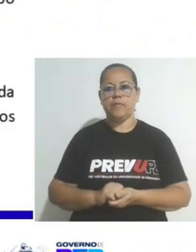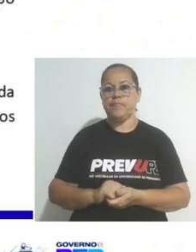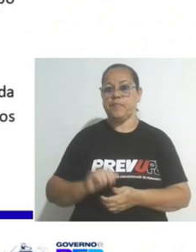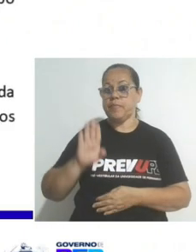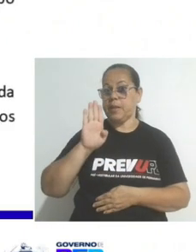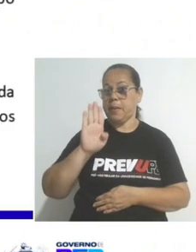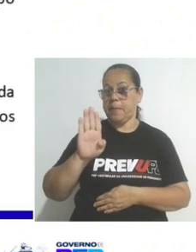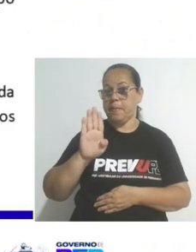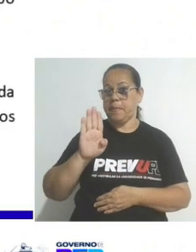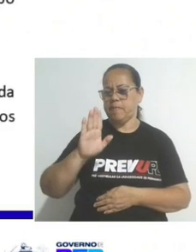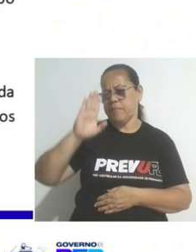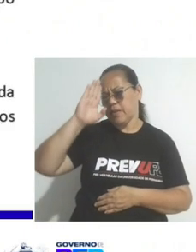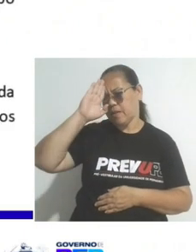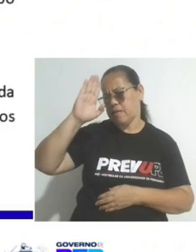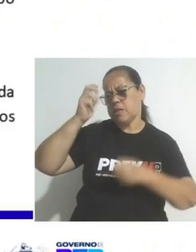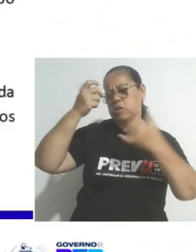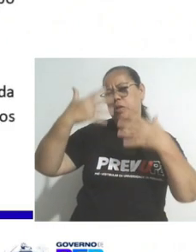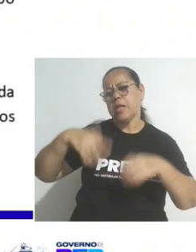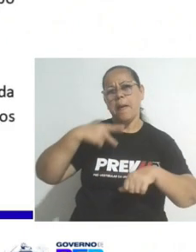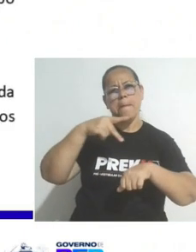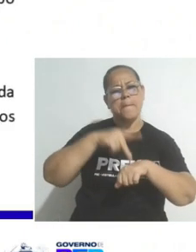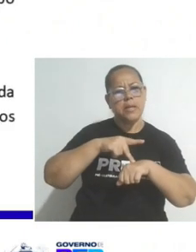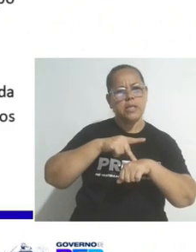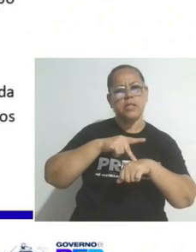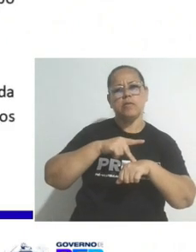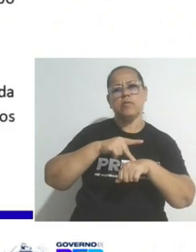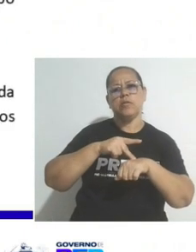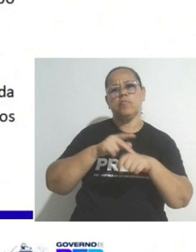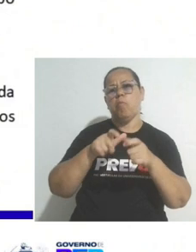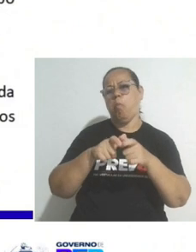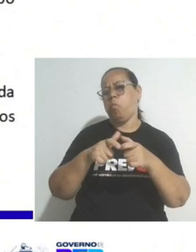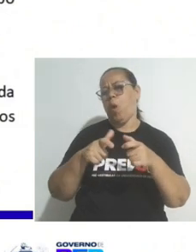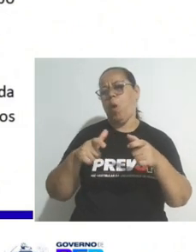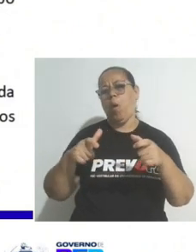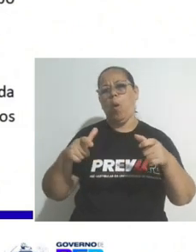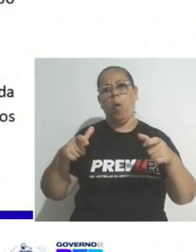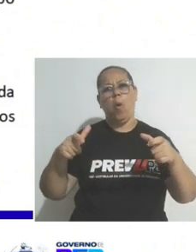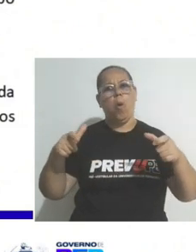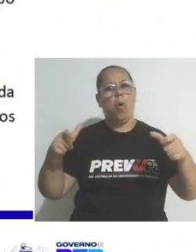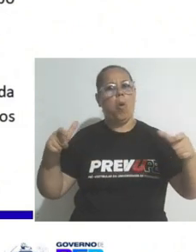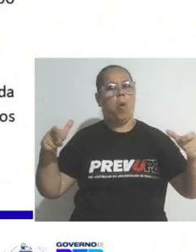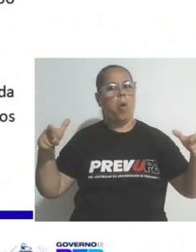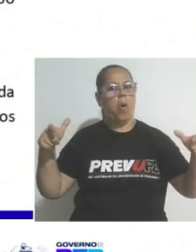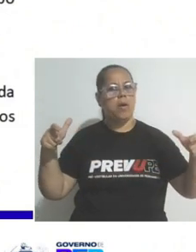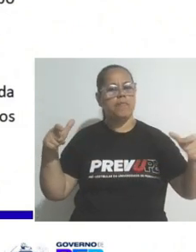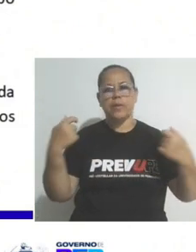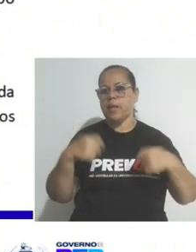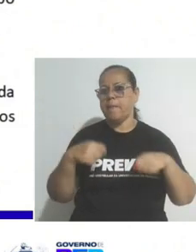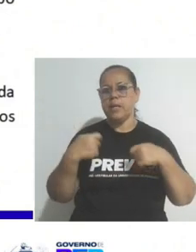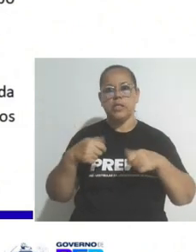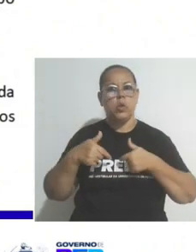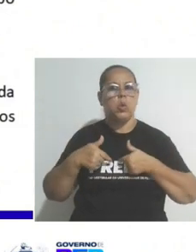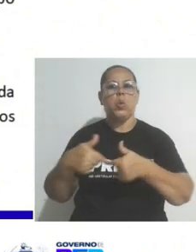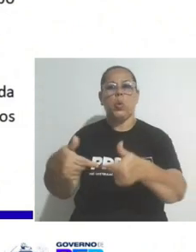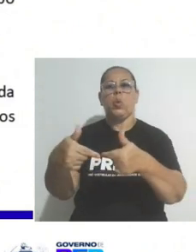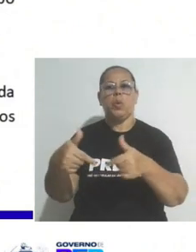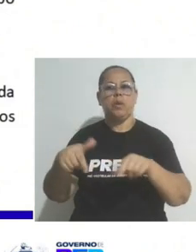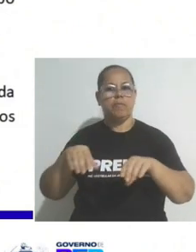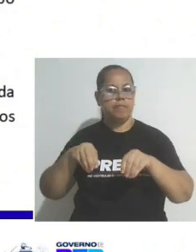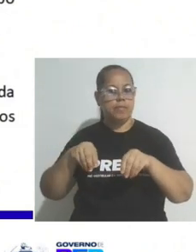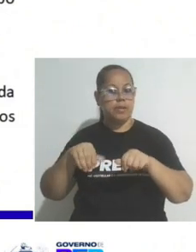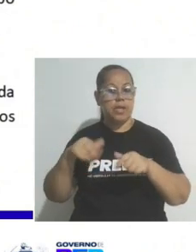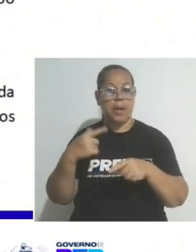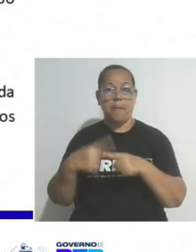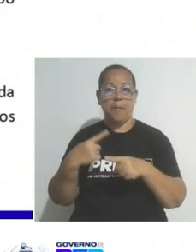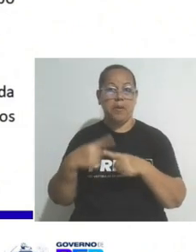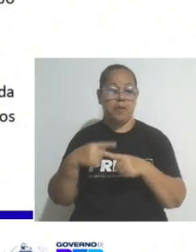B o princípio seria que em países com vasto território não há necessidade de luta pela terra uma vez